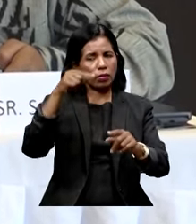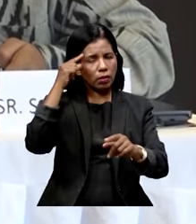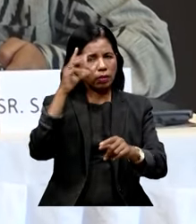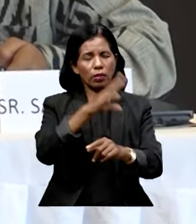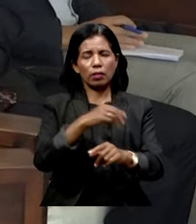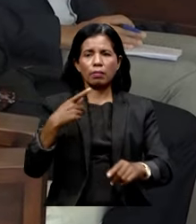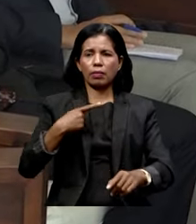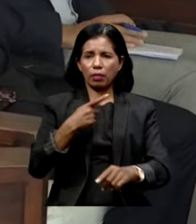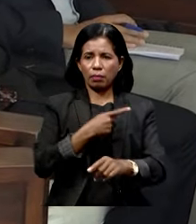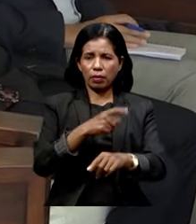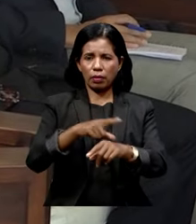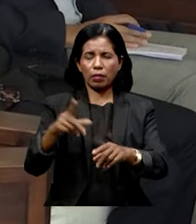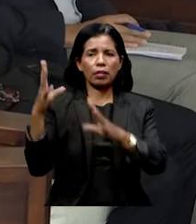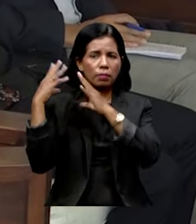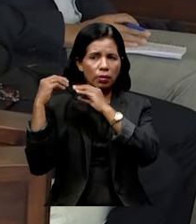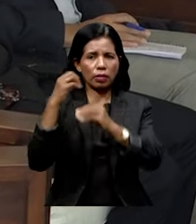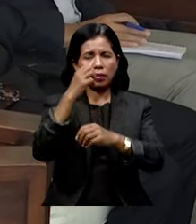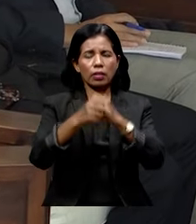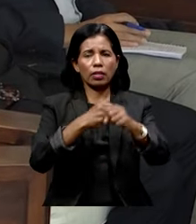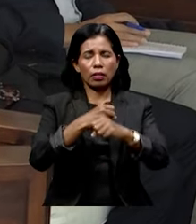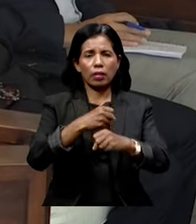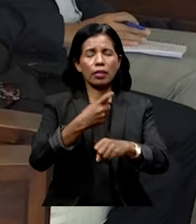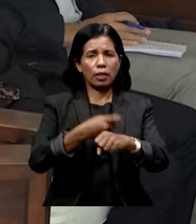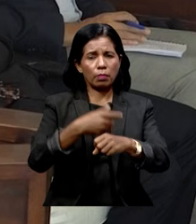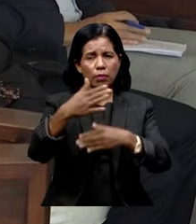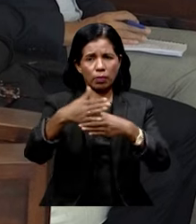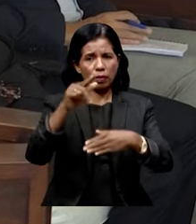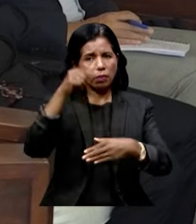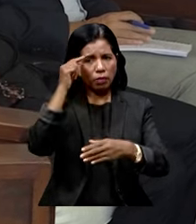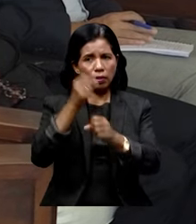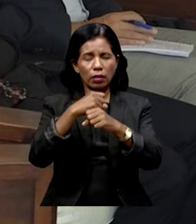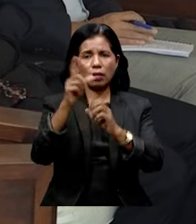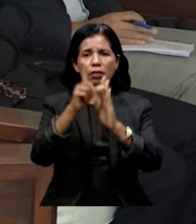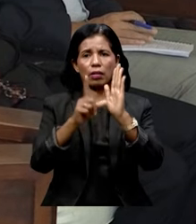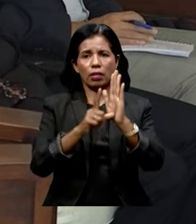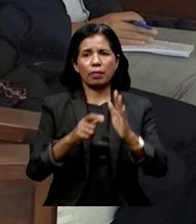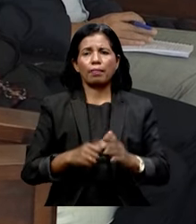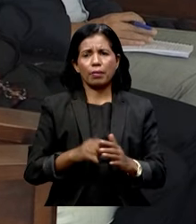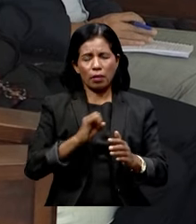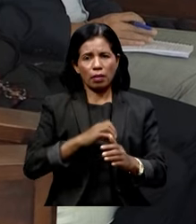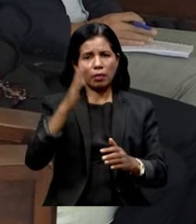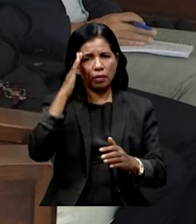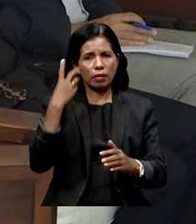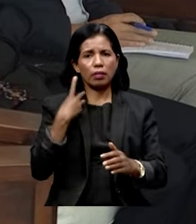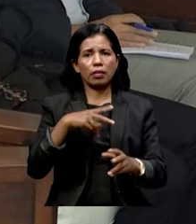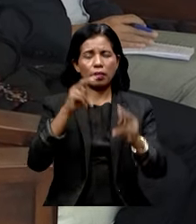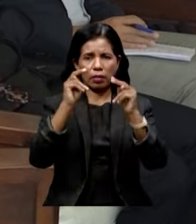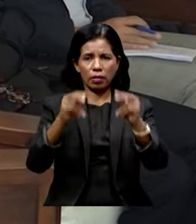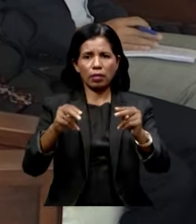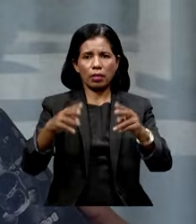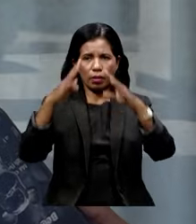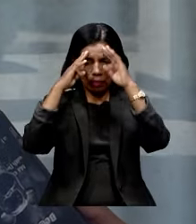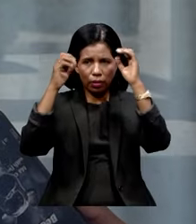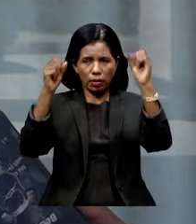Parlamento Nacional no nia esperança katak ia tempo badak governo se cria lei refere. Hawa noi ira nema ka interesse ba Sua Excelência Presidente da